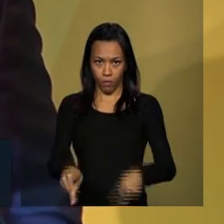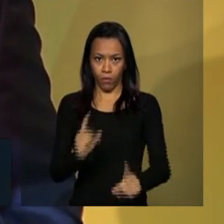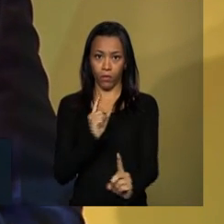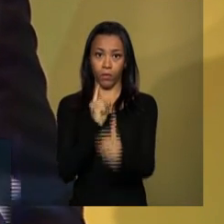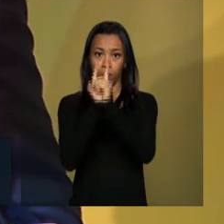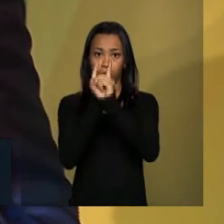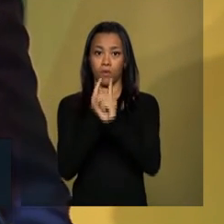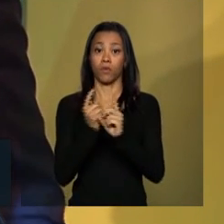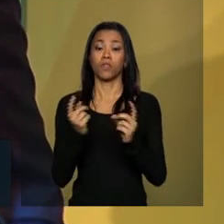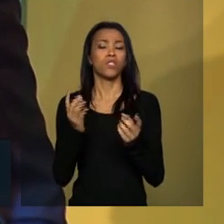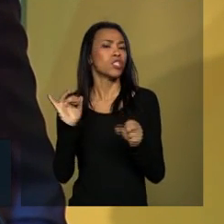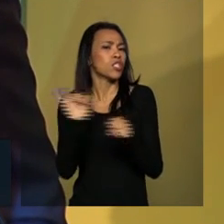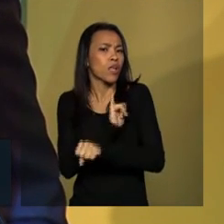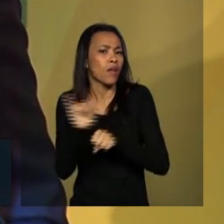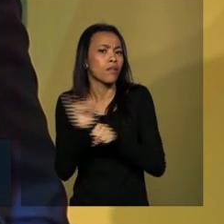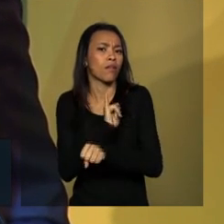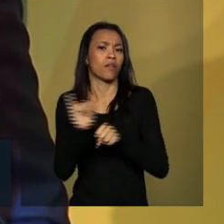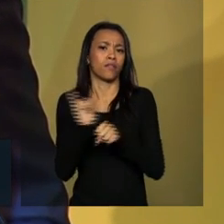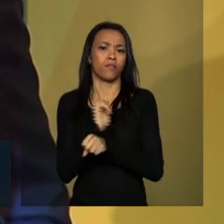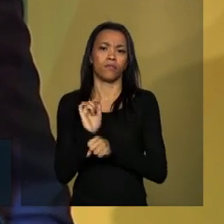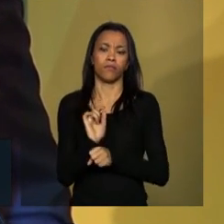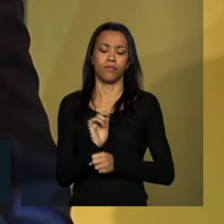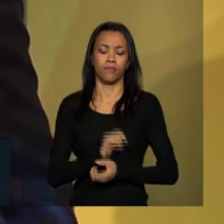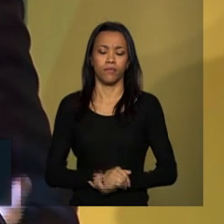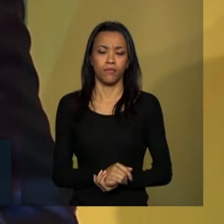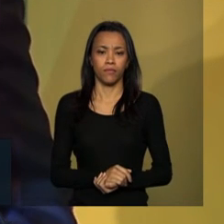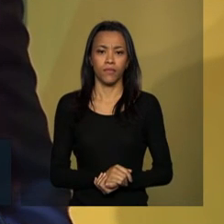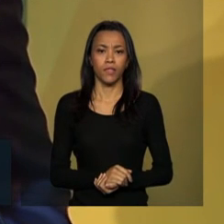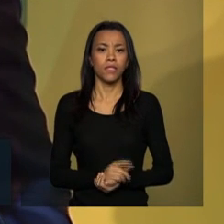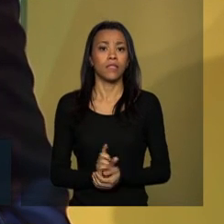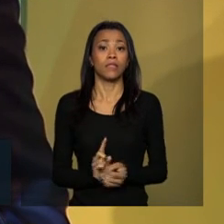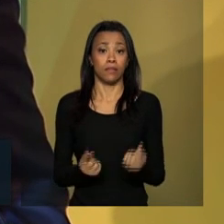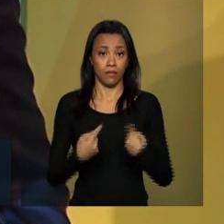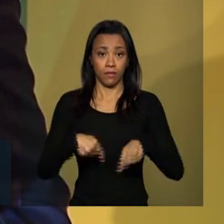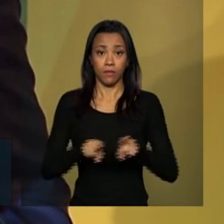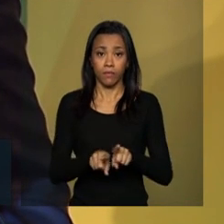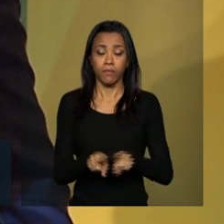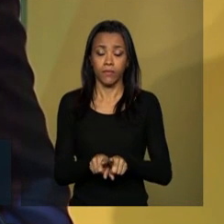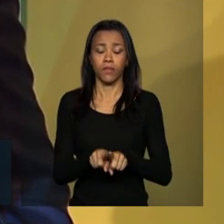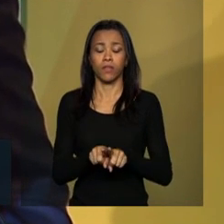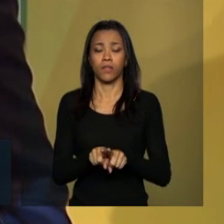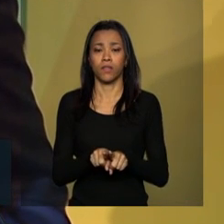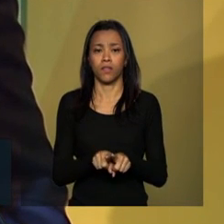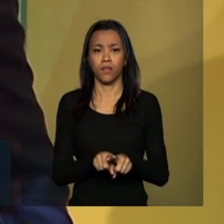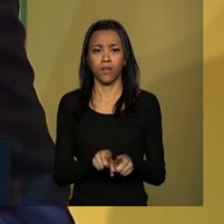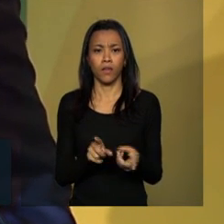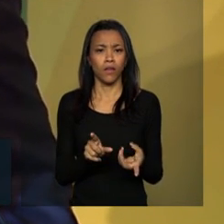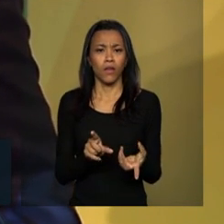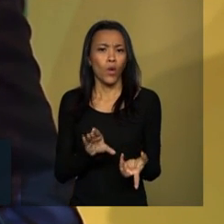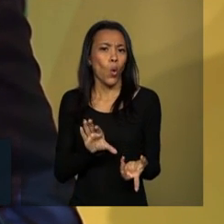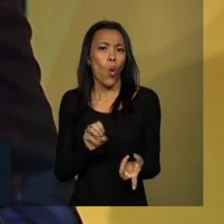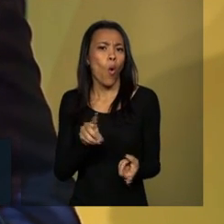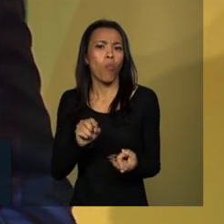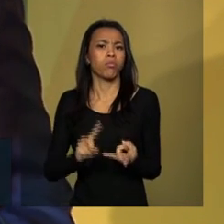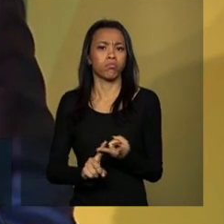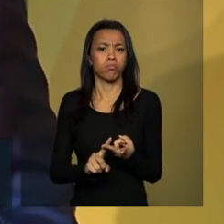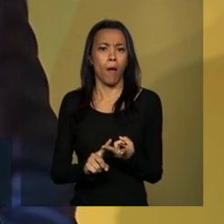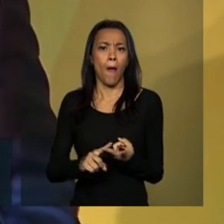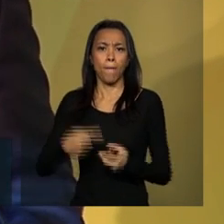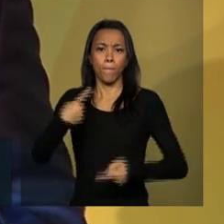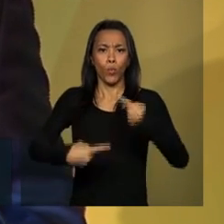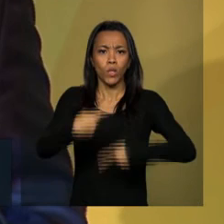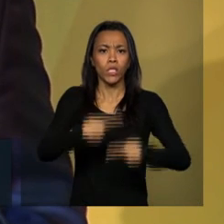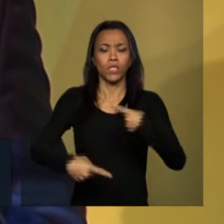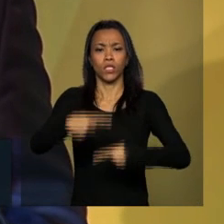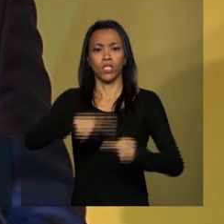da parte estratégica deste programa e como se junta com as outras partes da nossa política